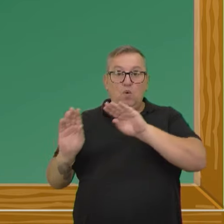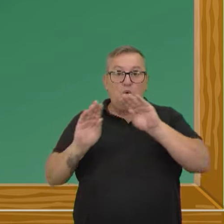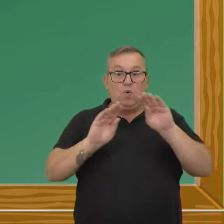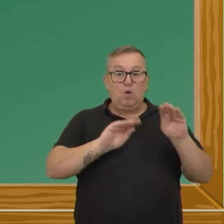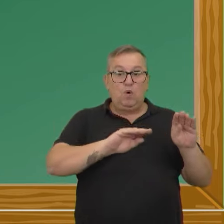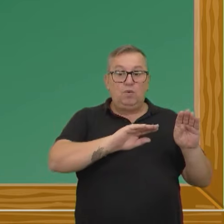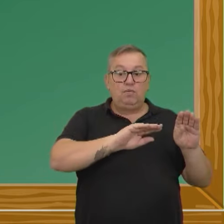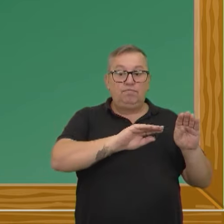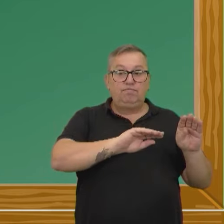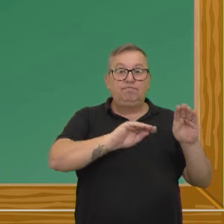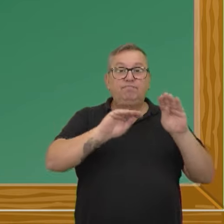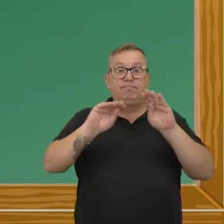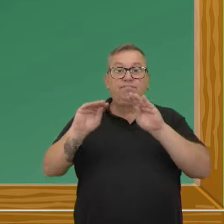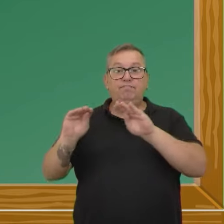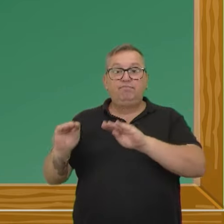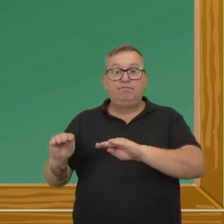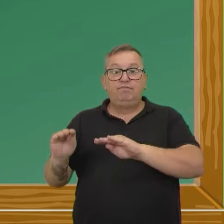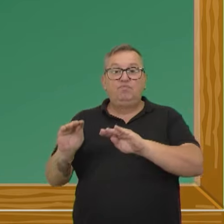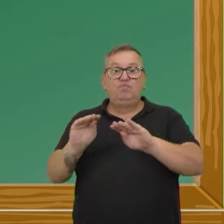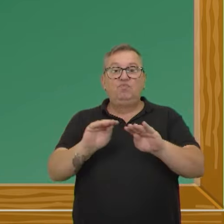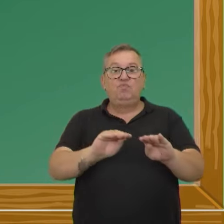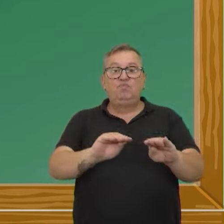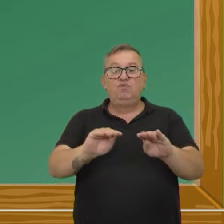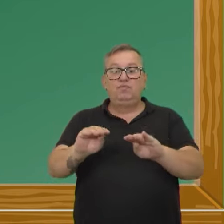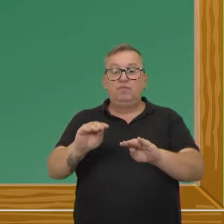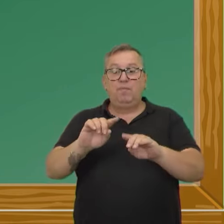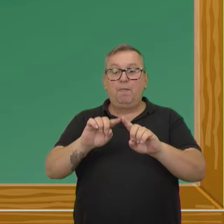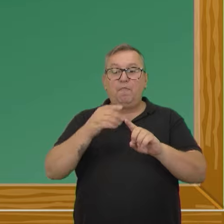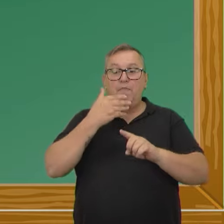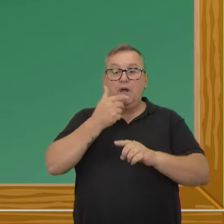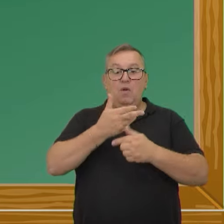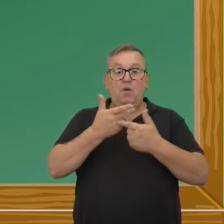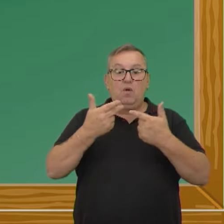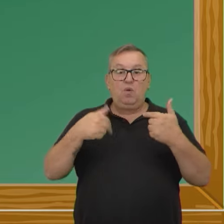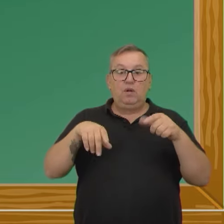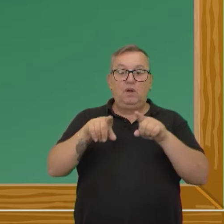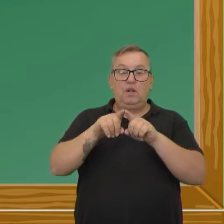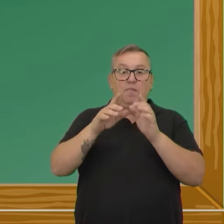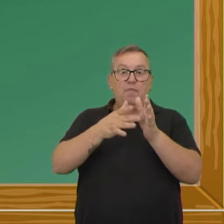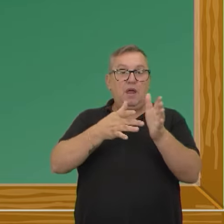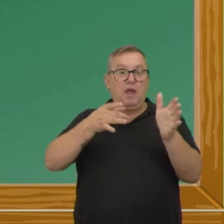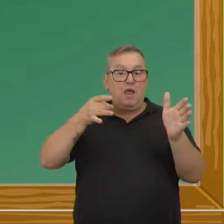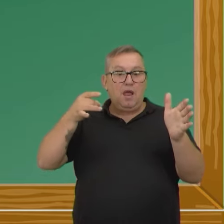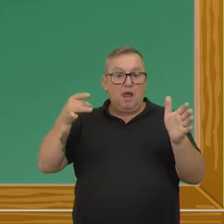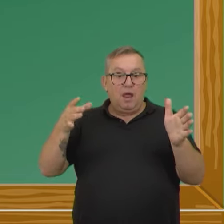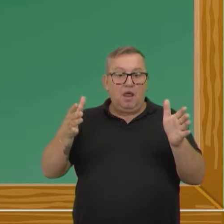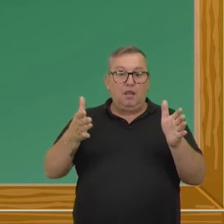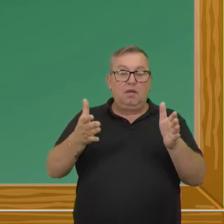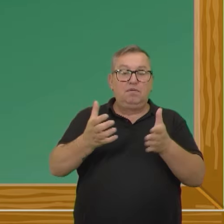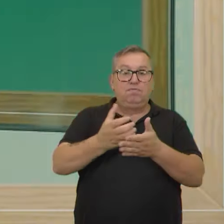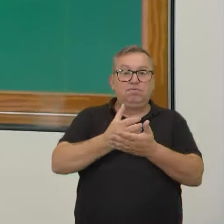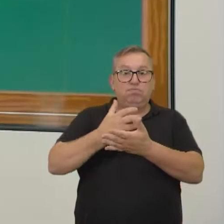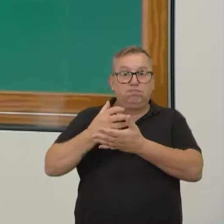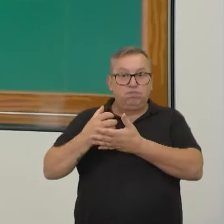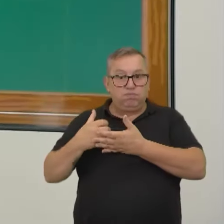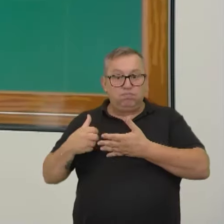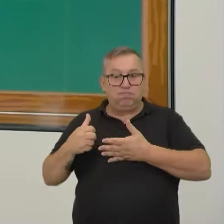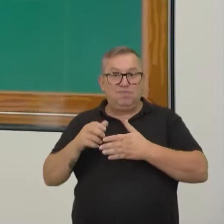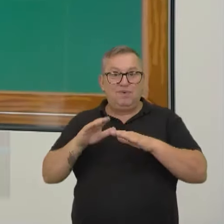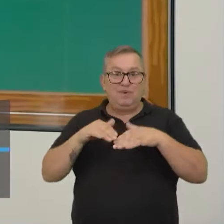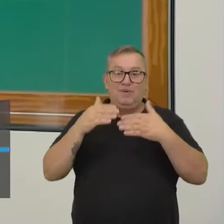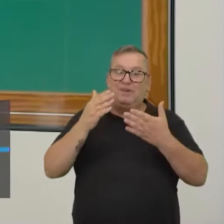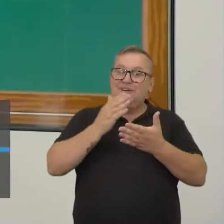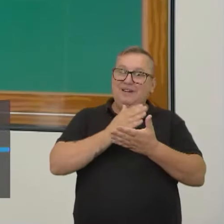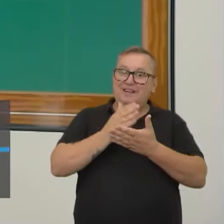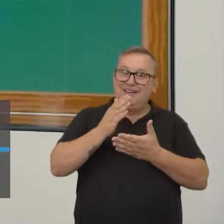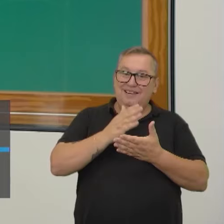com frequência para encontrar melhores condições de caça e coleta. Então, esses povos nômades, quando eles